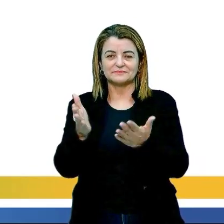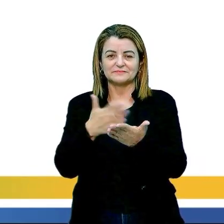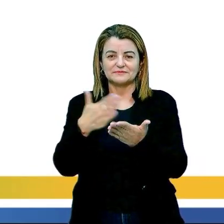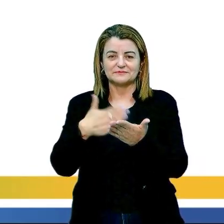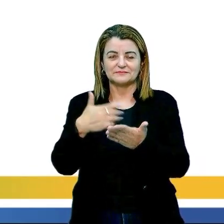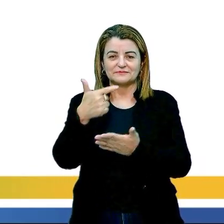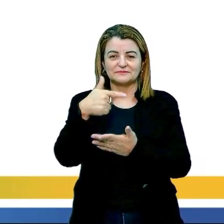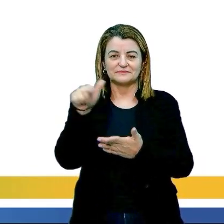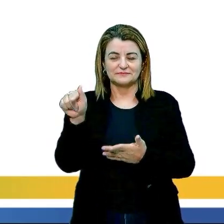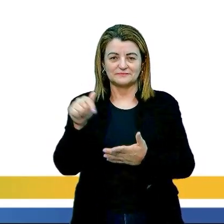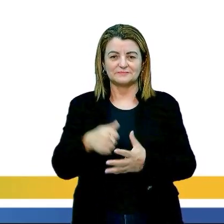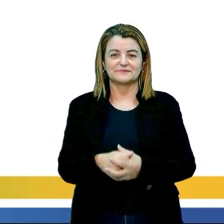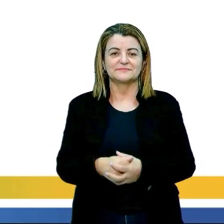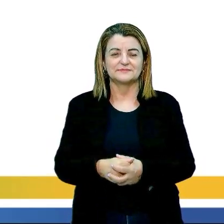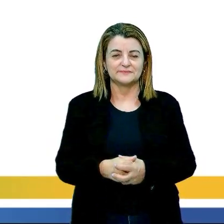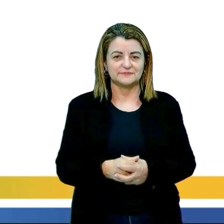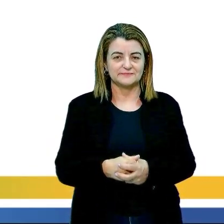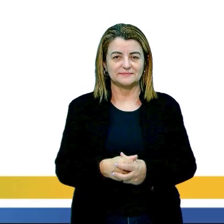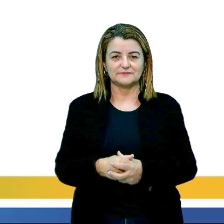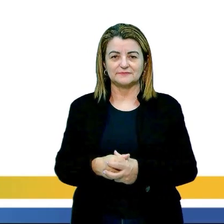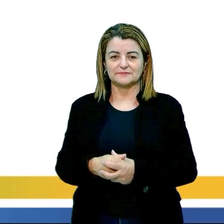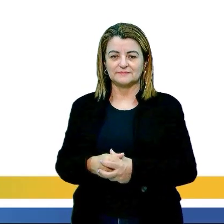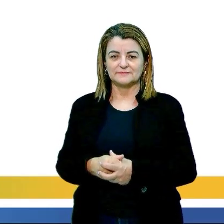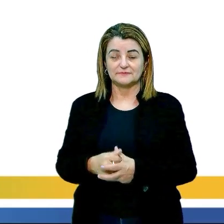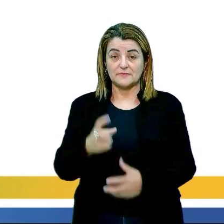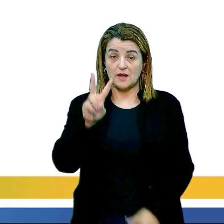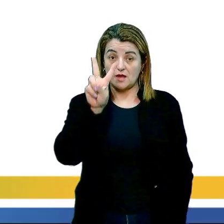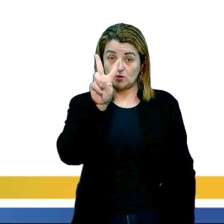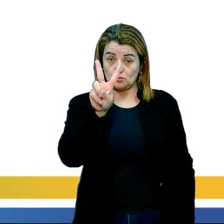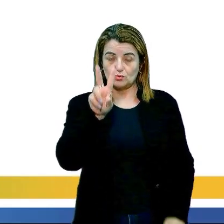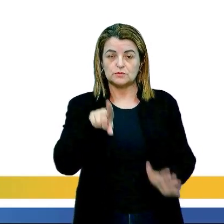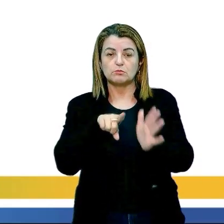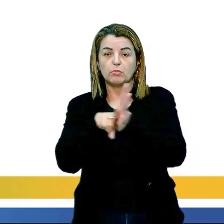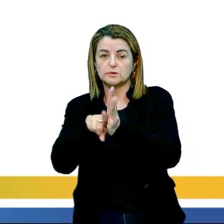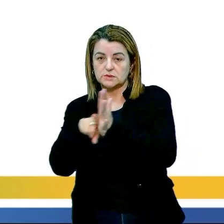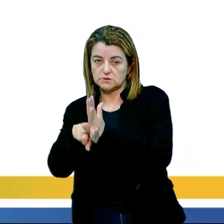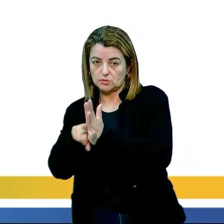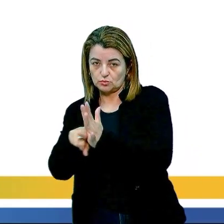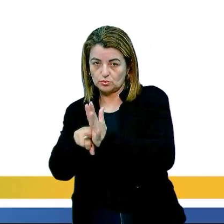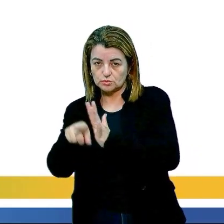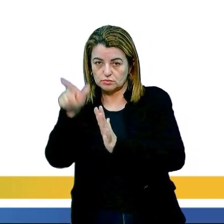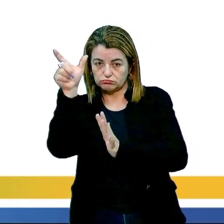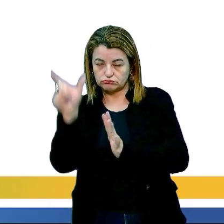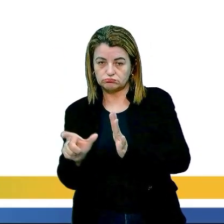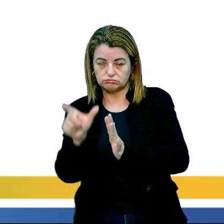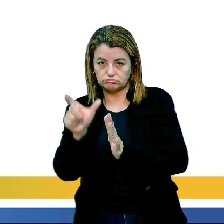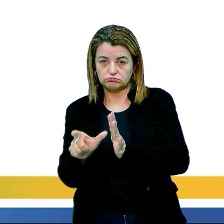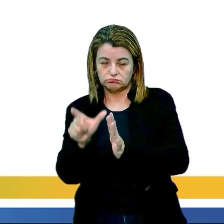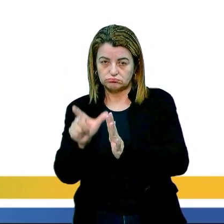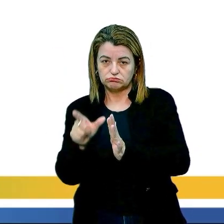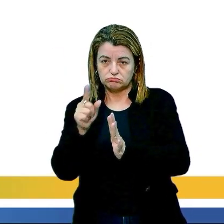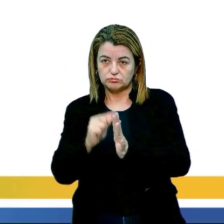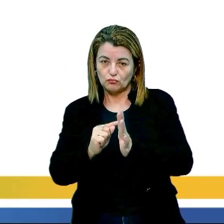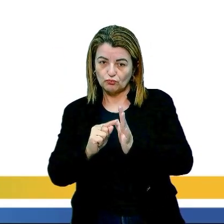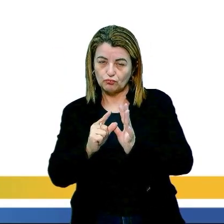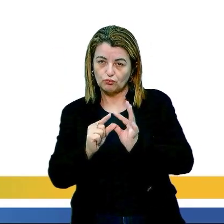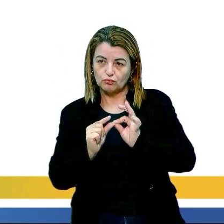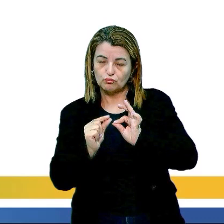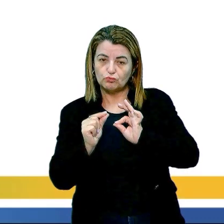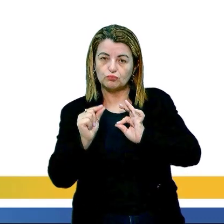27. Diz assim: 2 pesquisadores percorreram